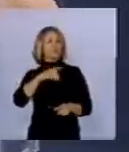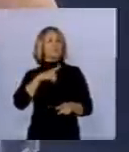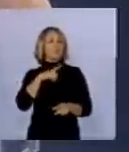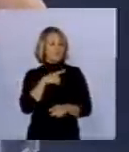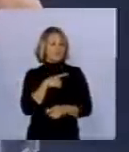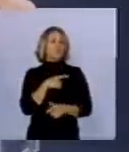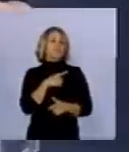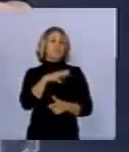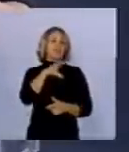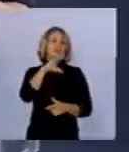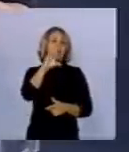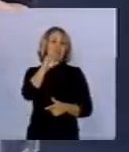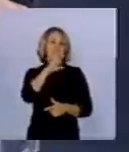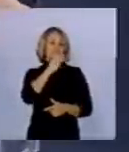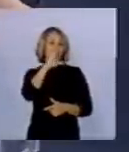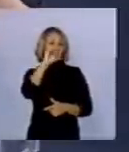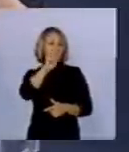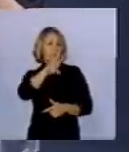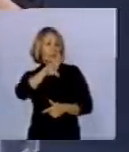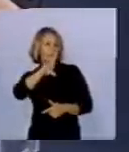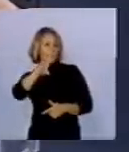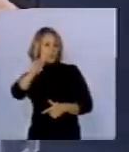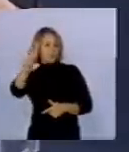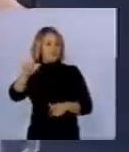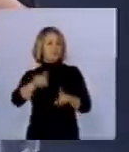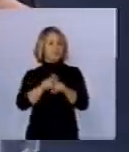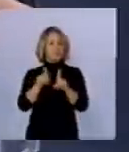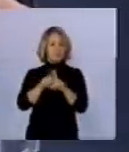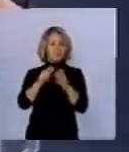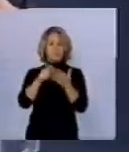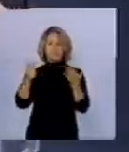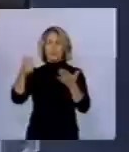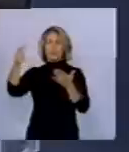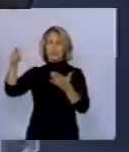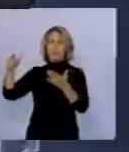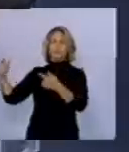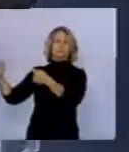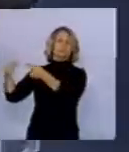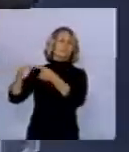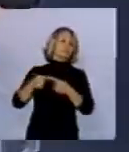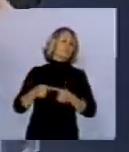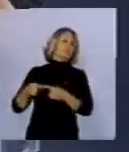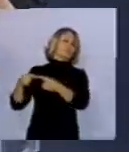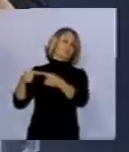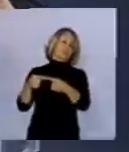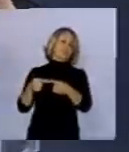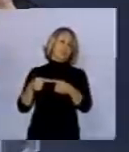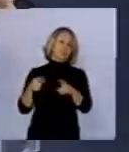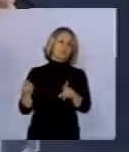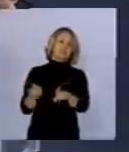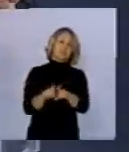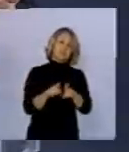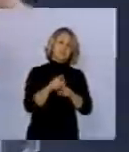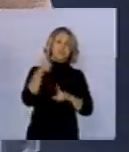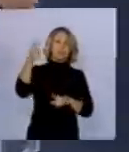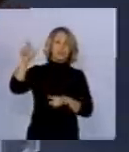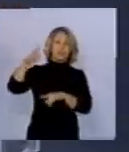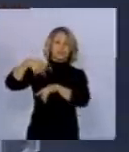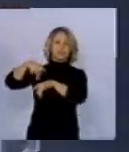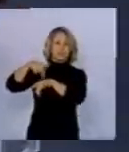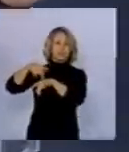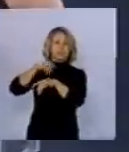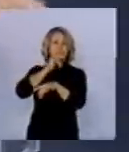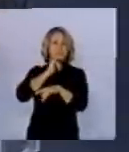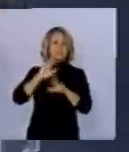e da Nick load por exemplo recursos de Publicidade que cada vez mais entram nos conteúdos de coproduções internacionais tivemos